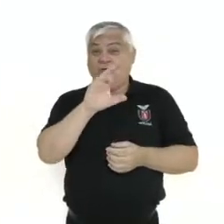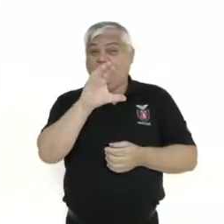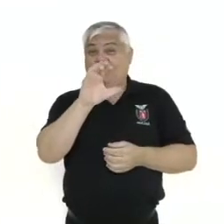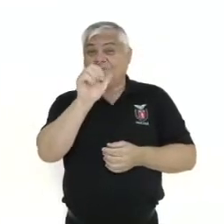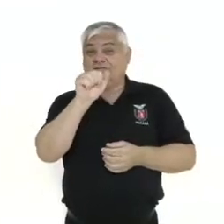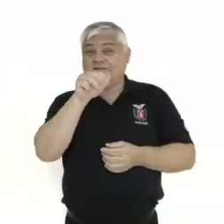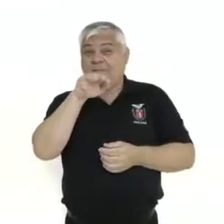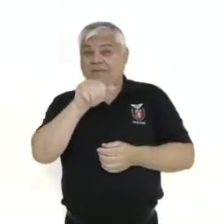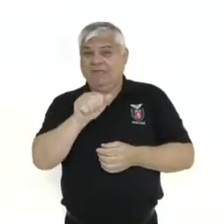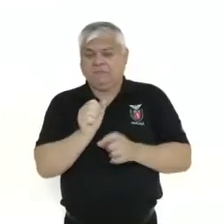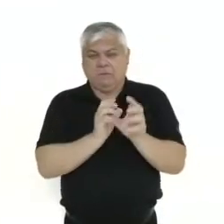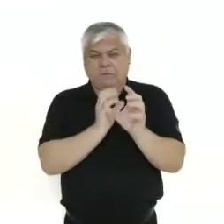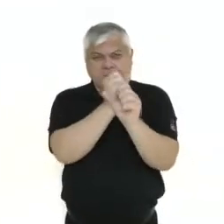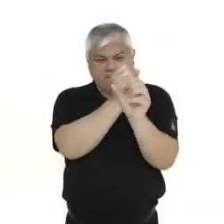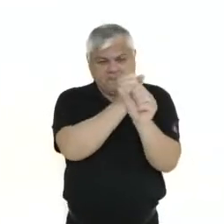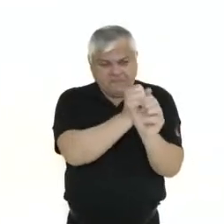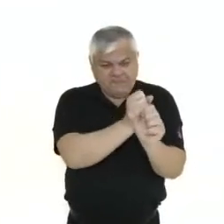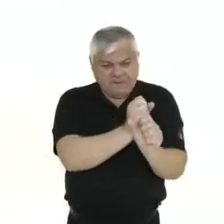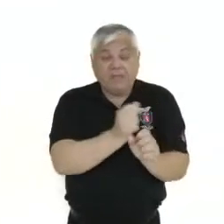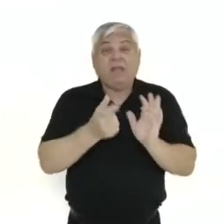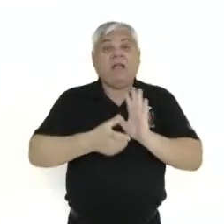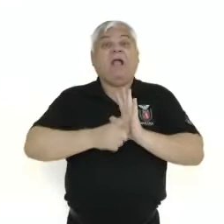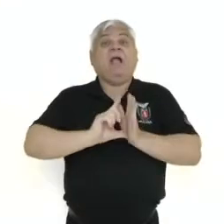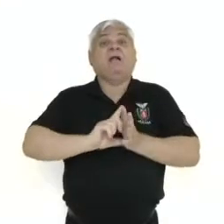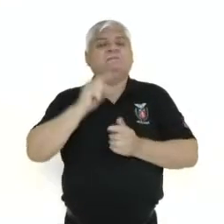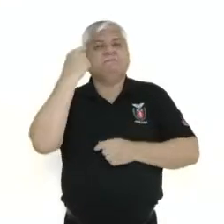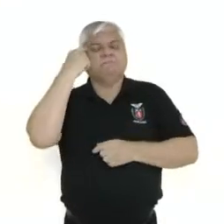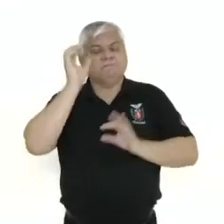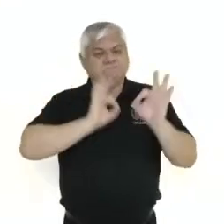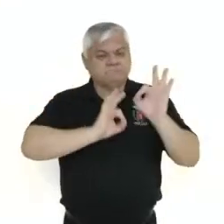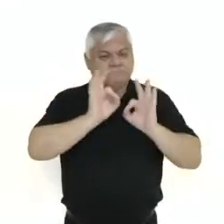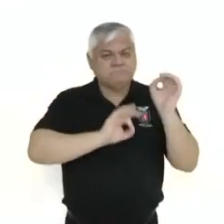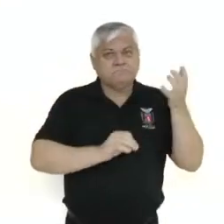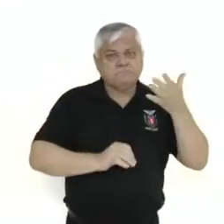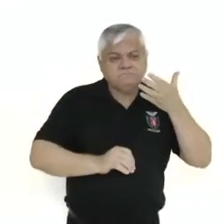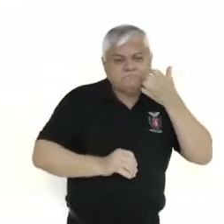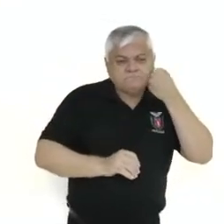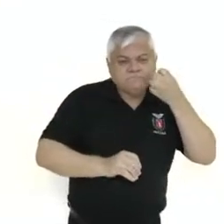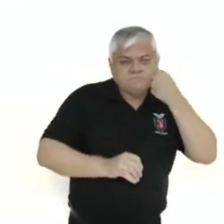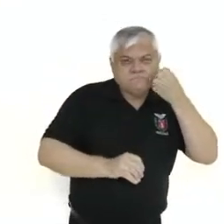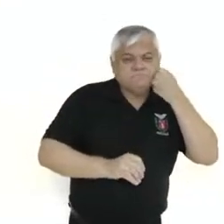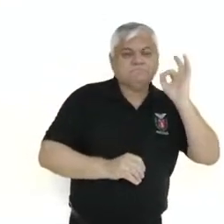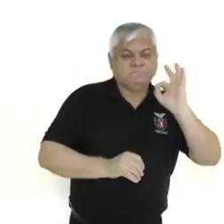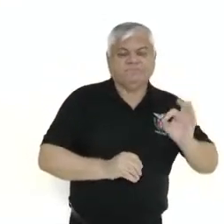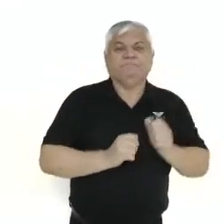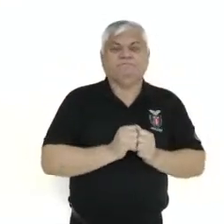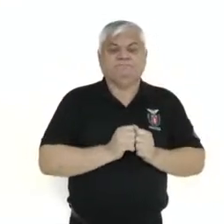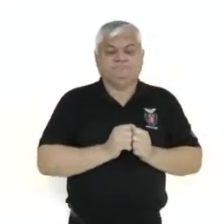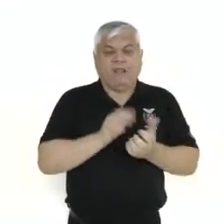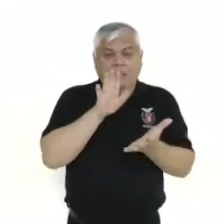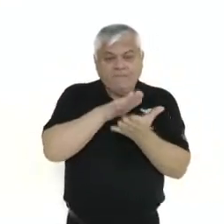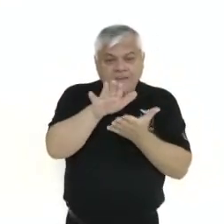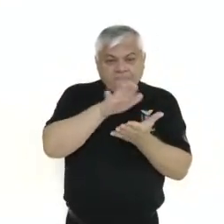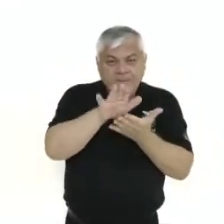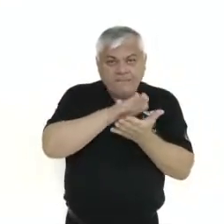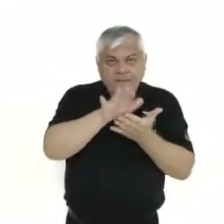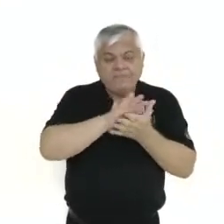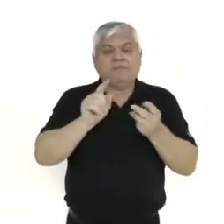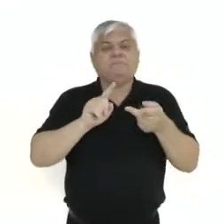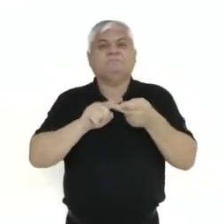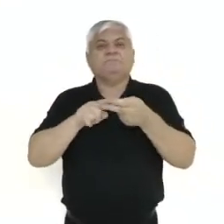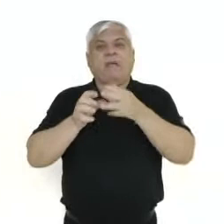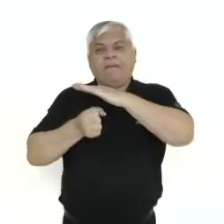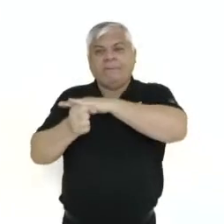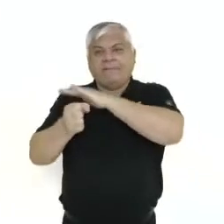visa planejar os ganhos, os gastos e os investimentos em um determinado período. Normalmente